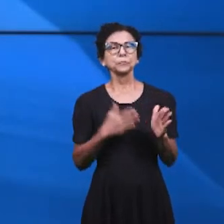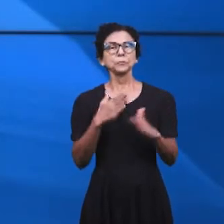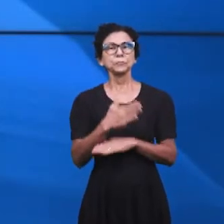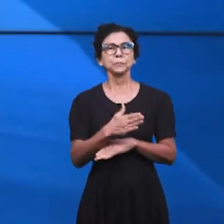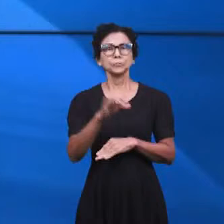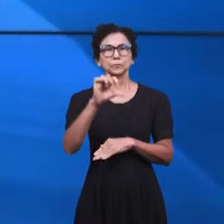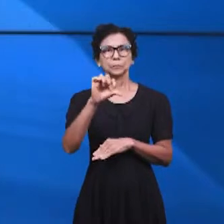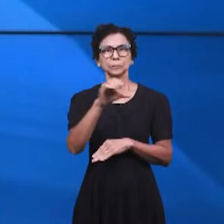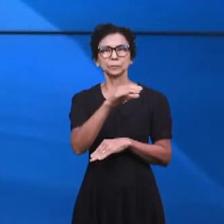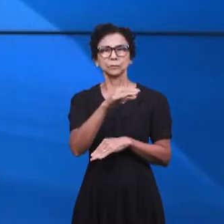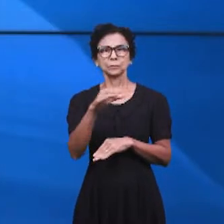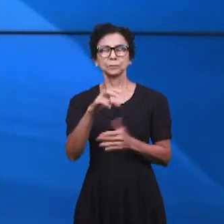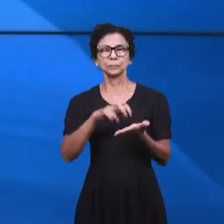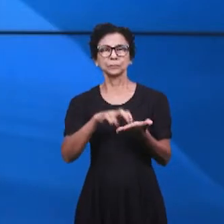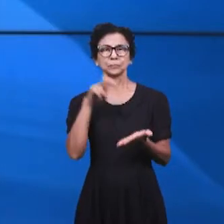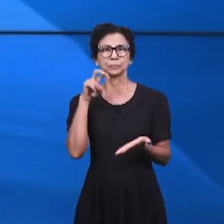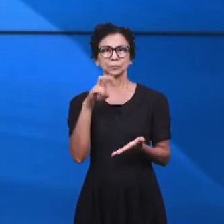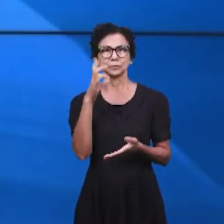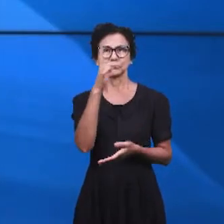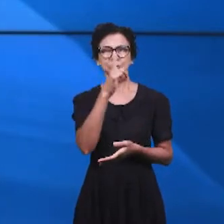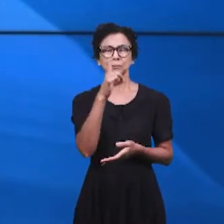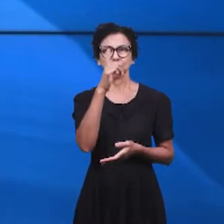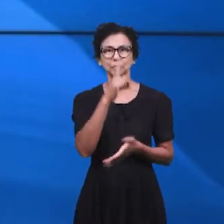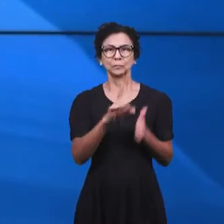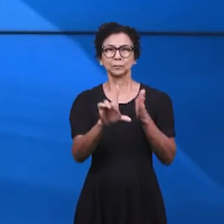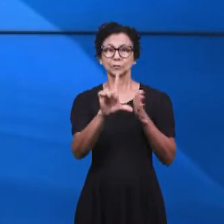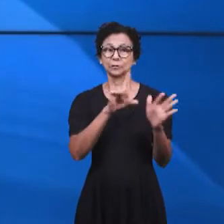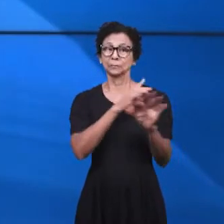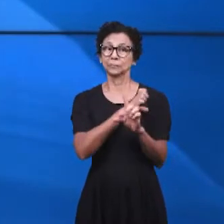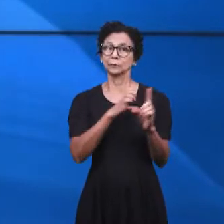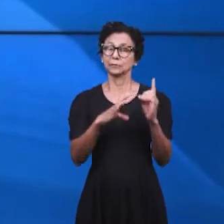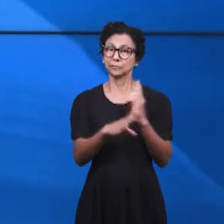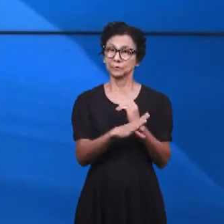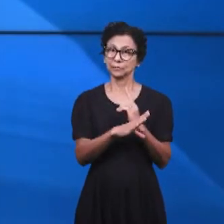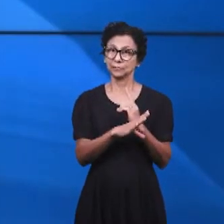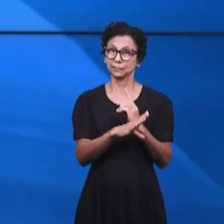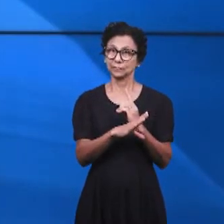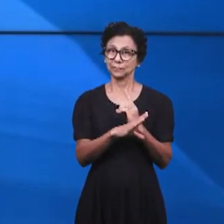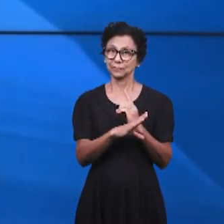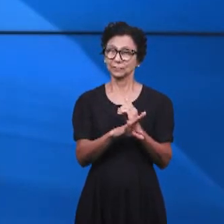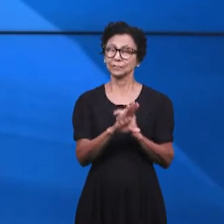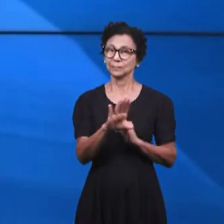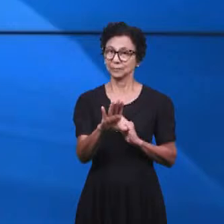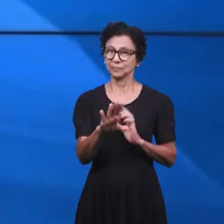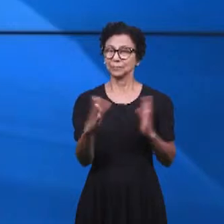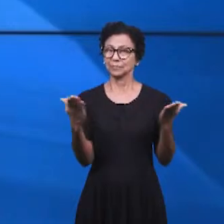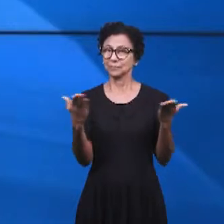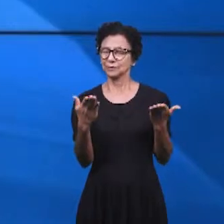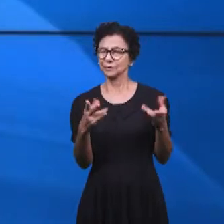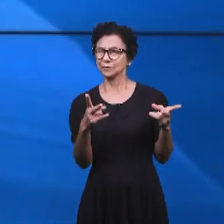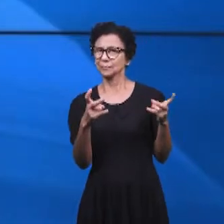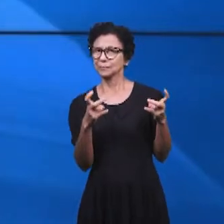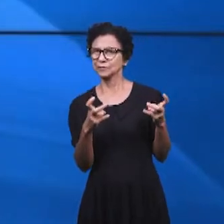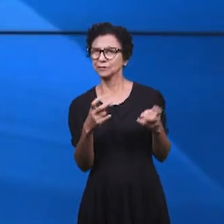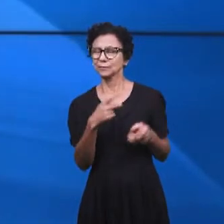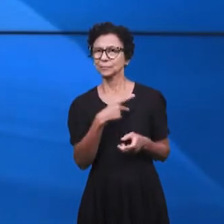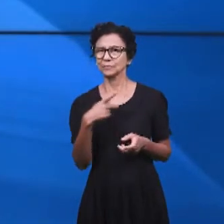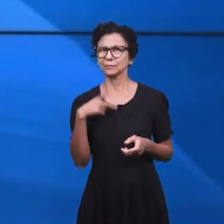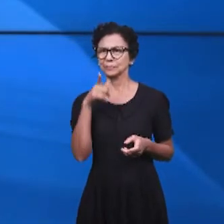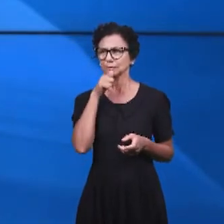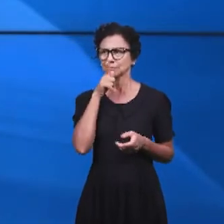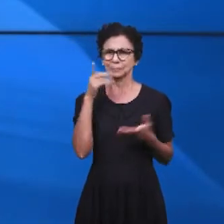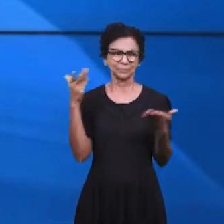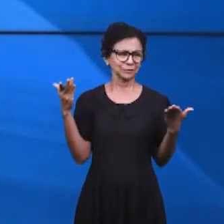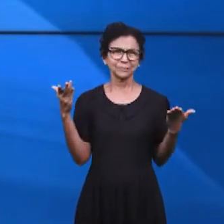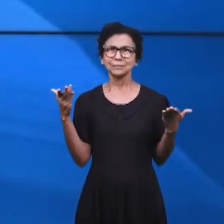às 9h30 da manhã, nos preparando já para a Escola Bíblica Dominical, que começa daqui a pouquinho. Hoje, claro, você percebeu, o pastor Gilson